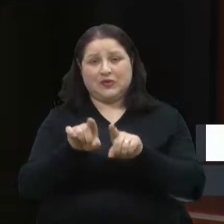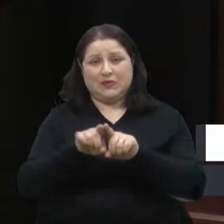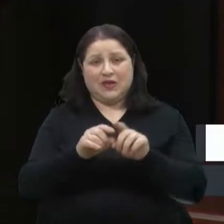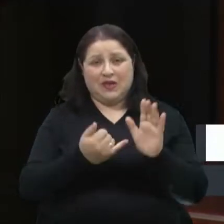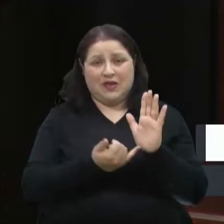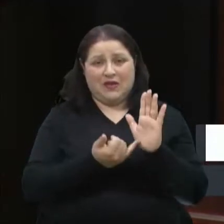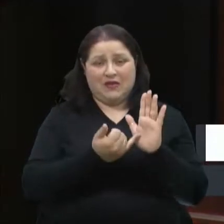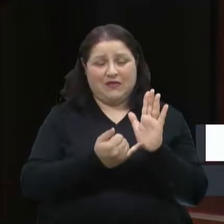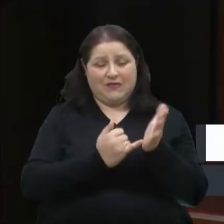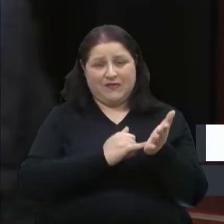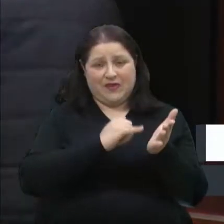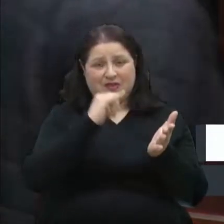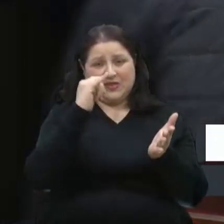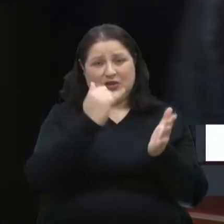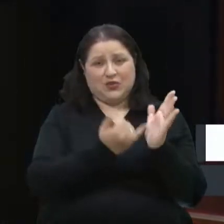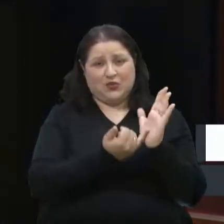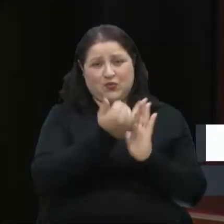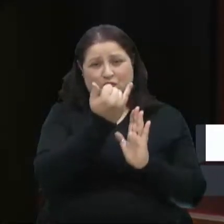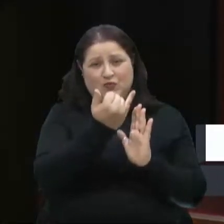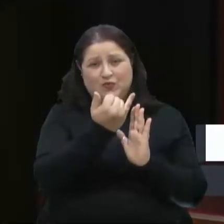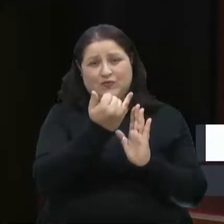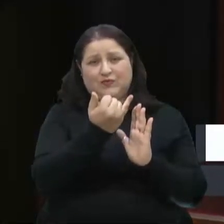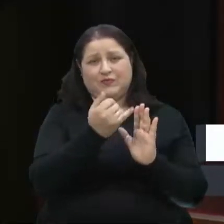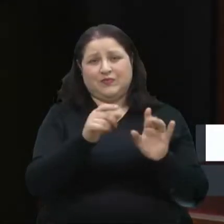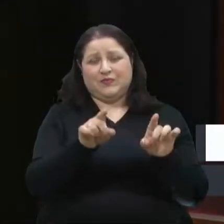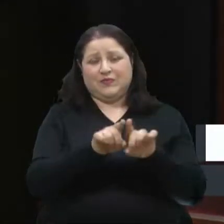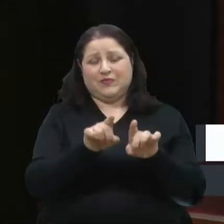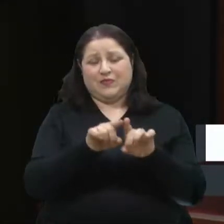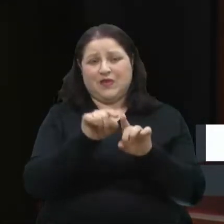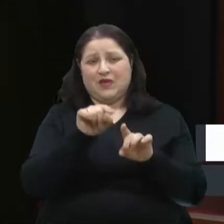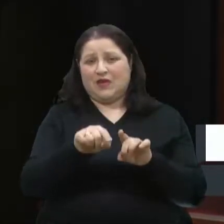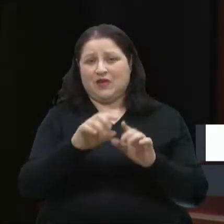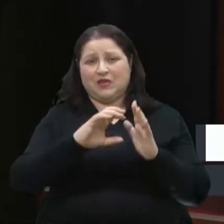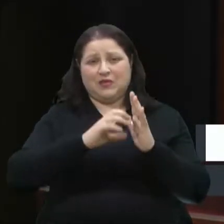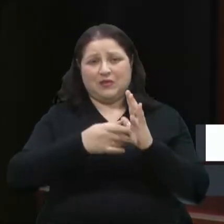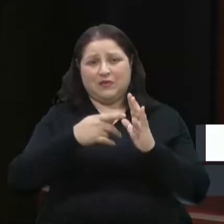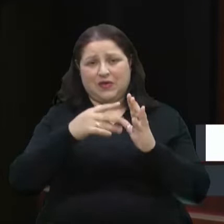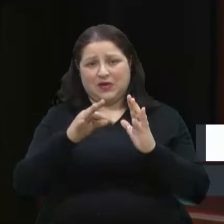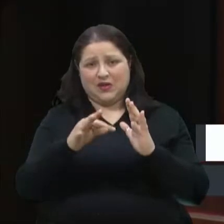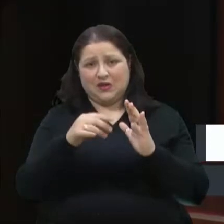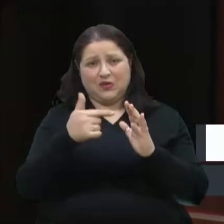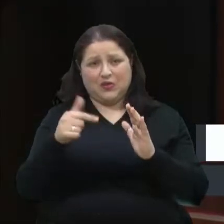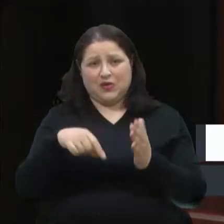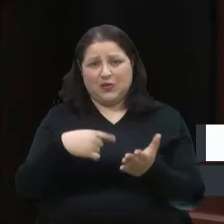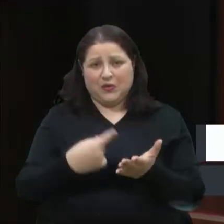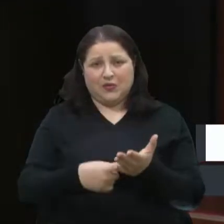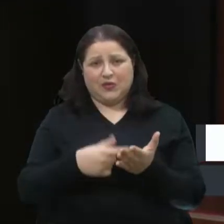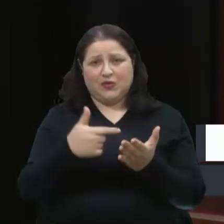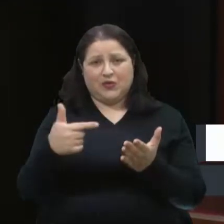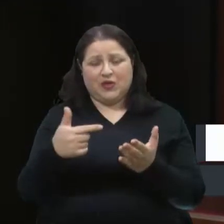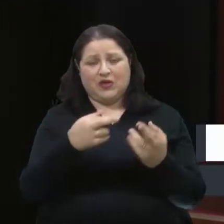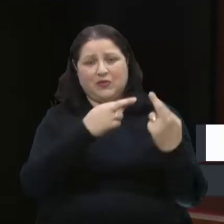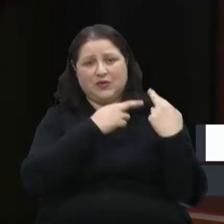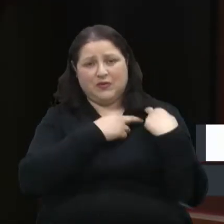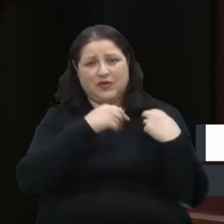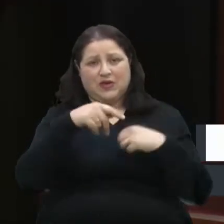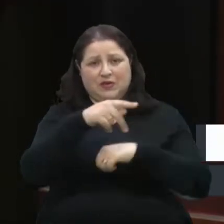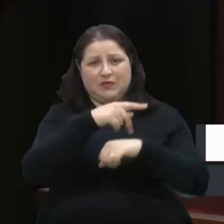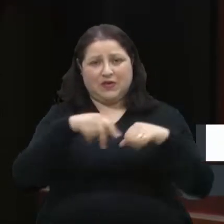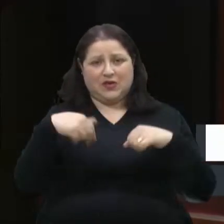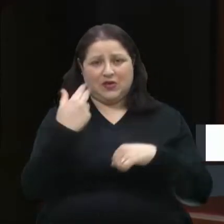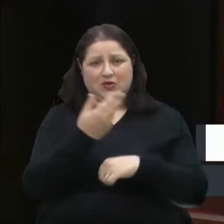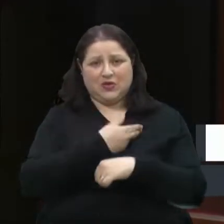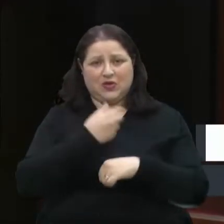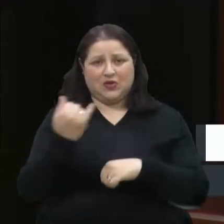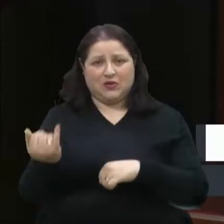PT, descompromissado e eleitoreiro, irresponsável com o nosso país. É importante